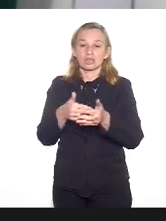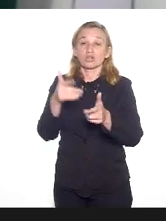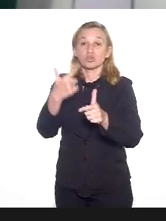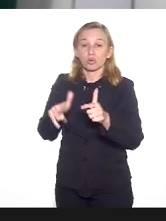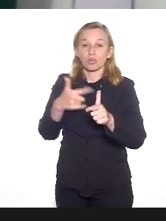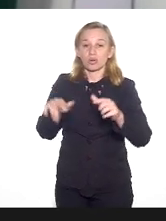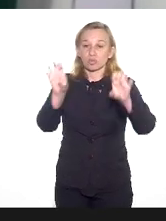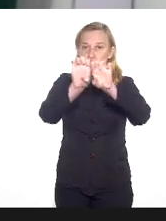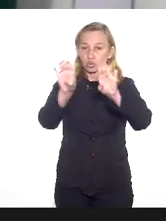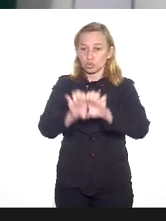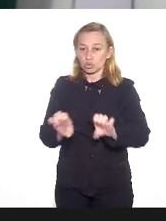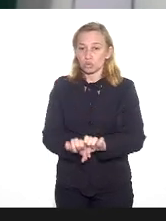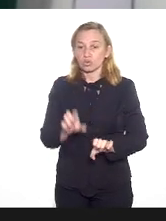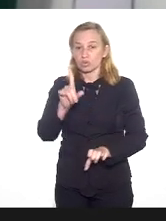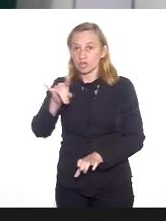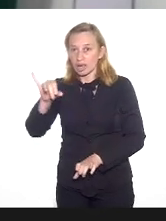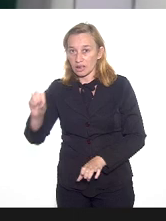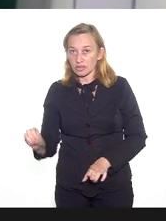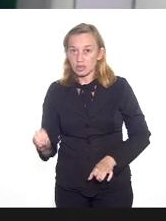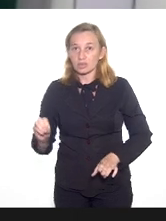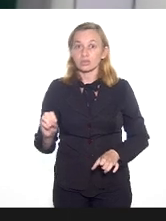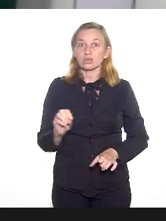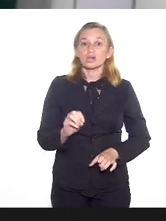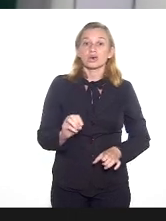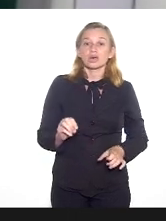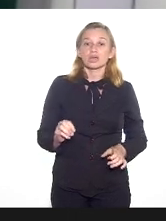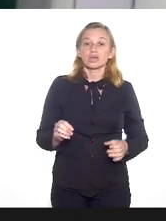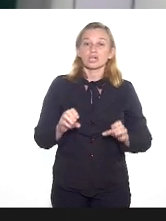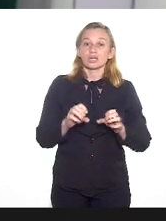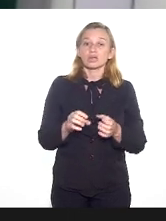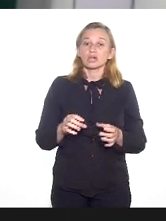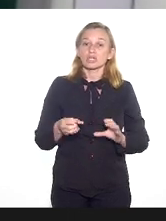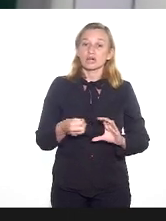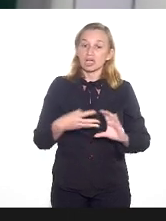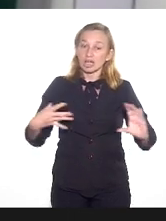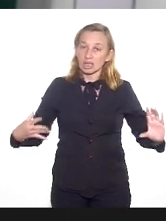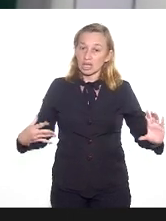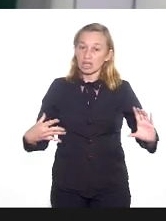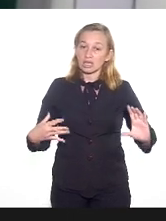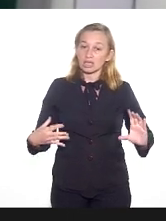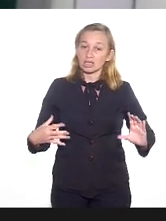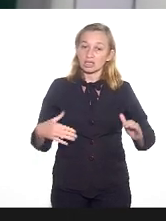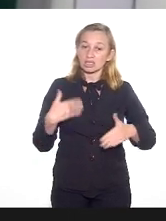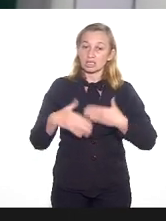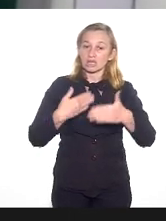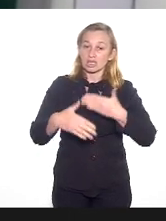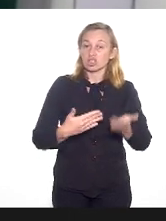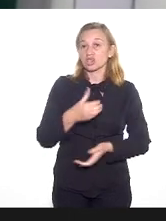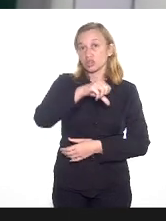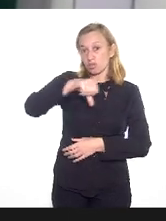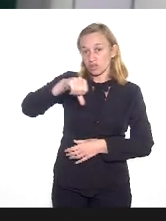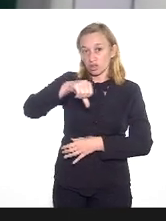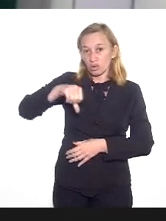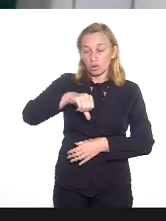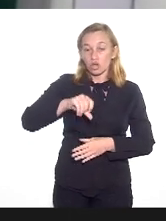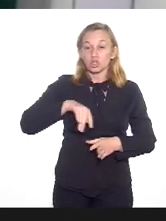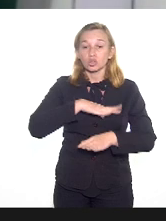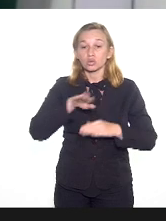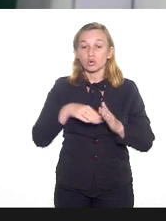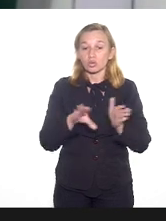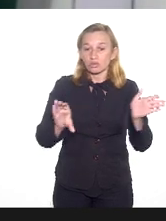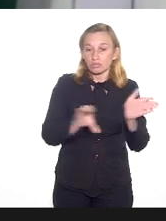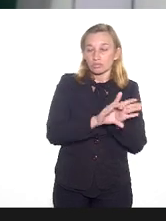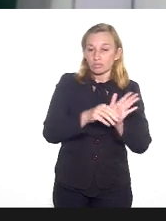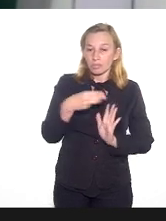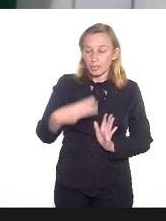estruturais, pelos déficits atuariais que caracterizam essa trajetória desde 99. Então, todo o capítulo 3, que vai